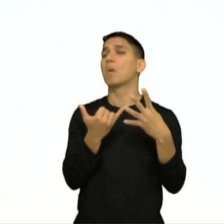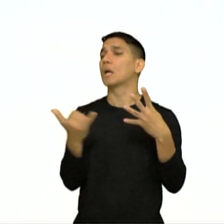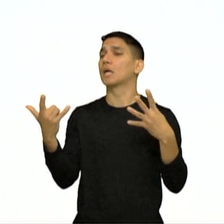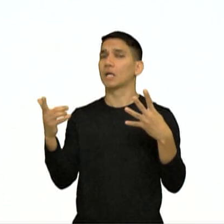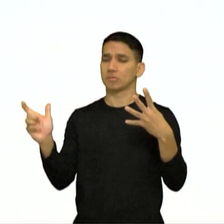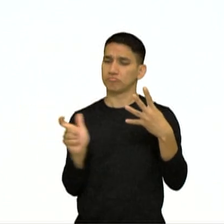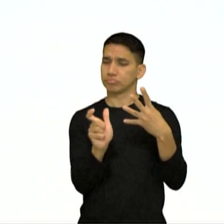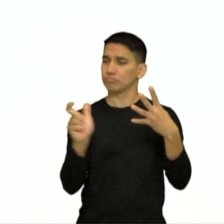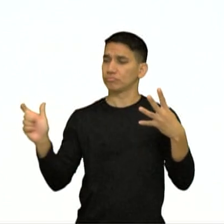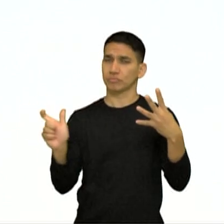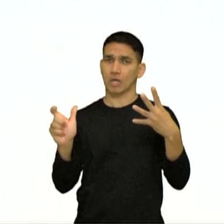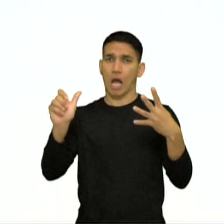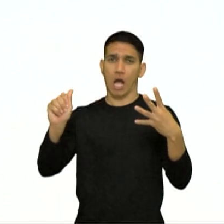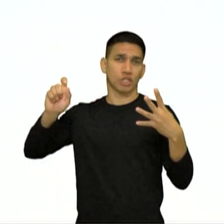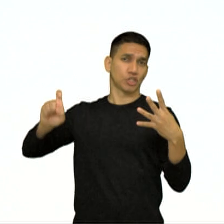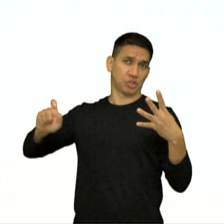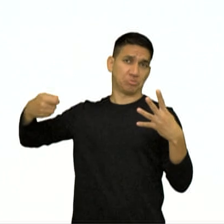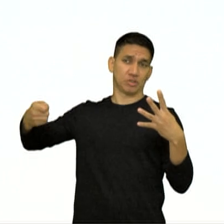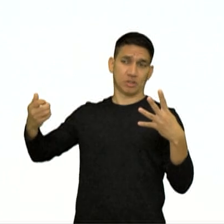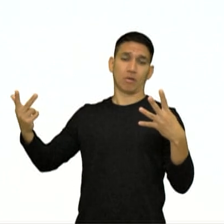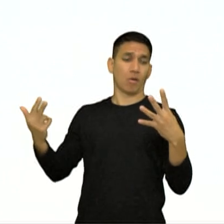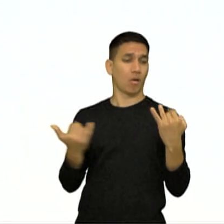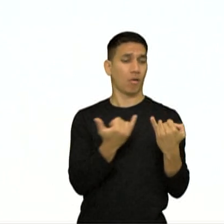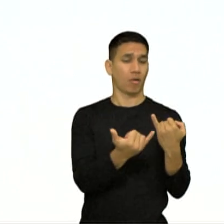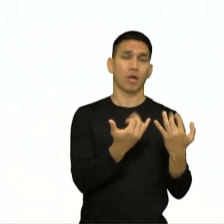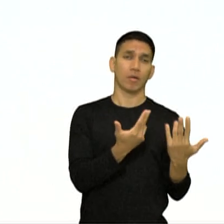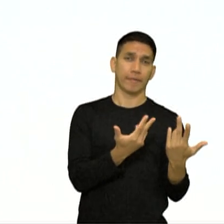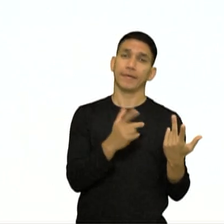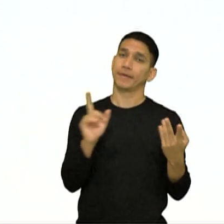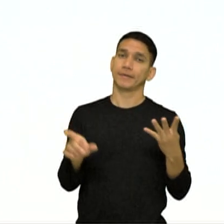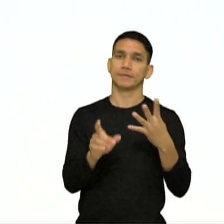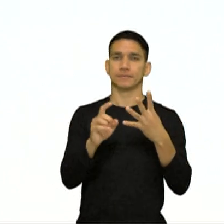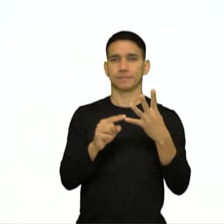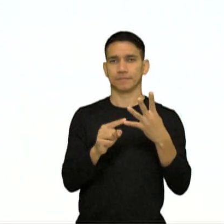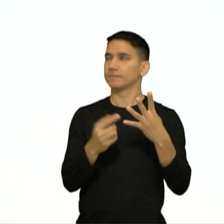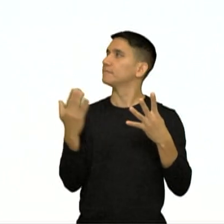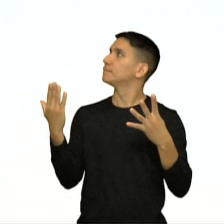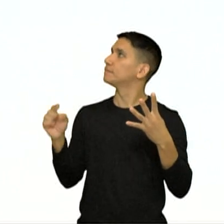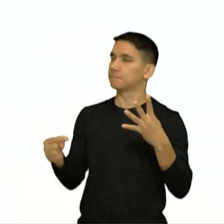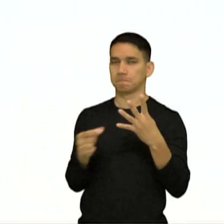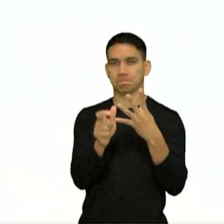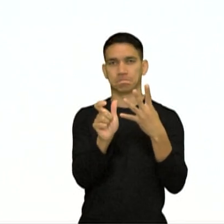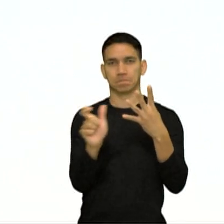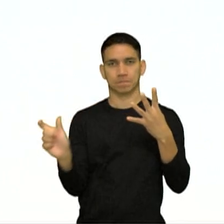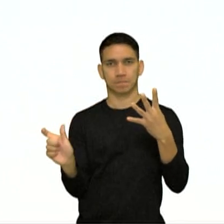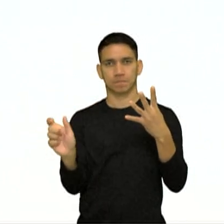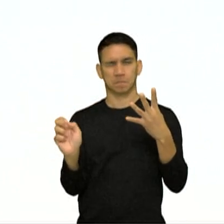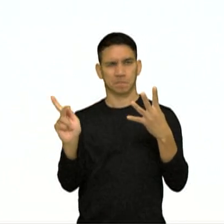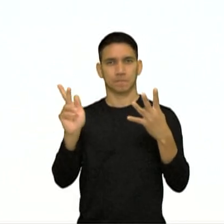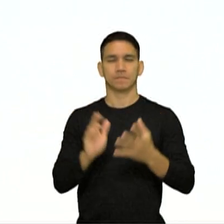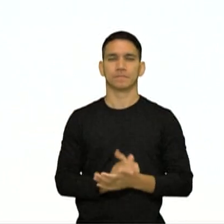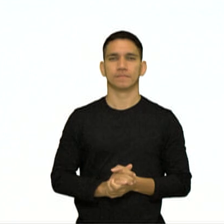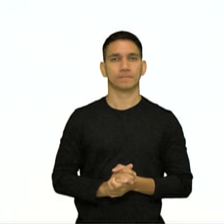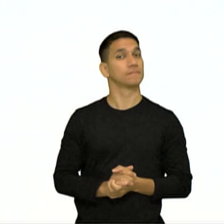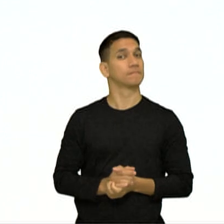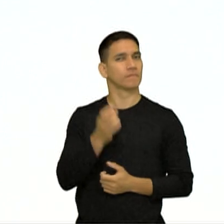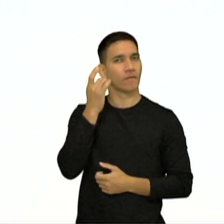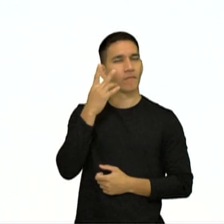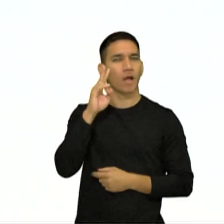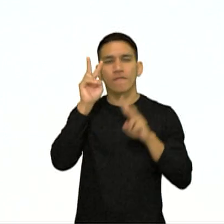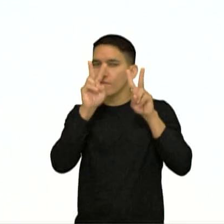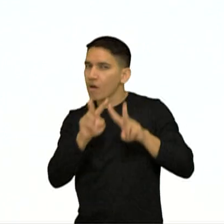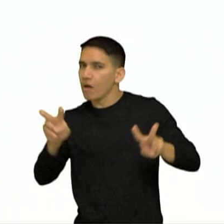x. Opa, menos 0,5 a ao quadrado x. Então tem os dois ali, né? 5a ao quadrado x